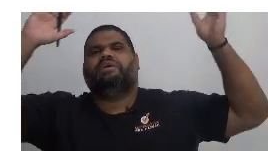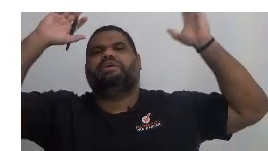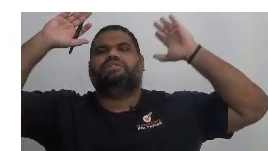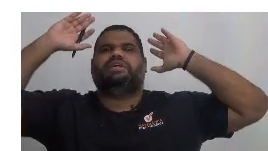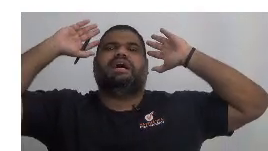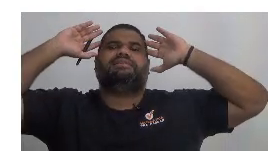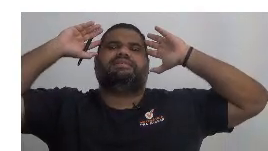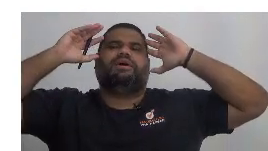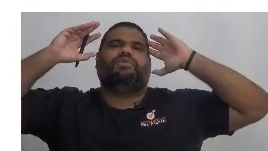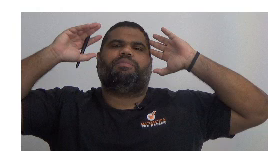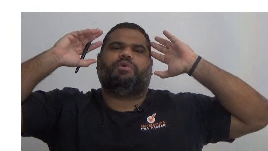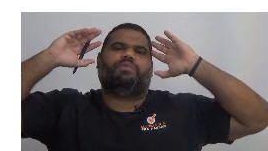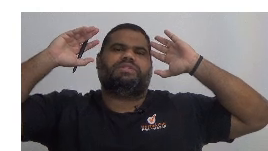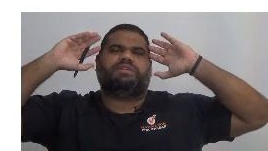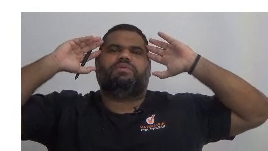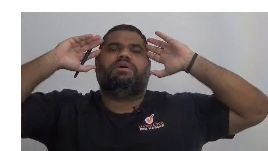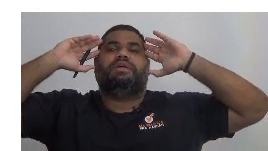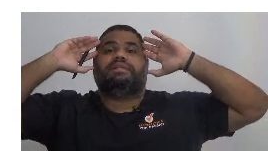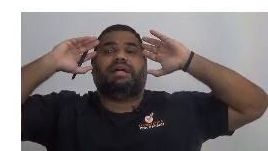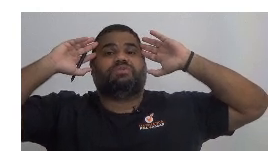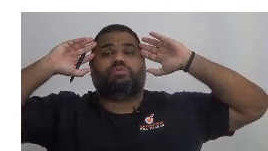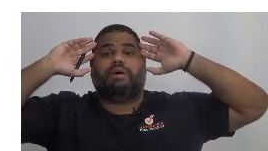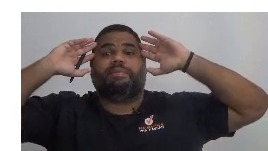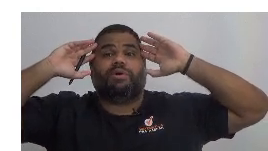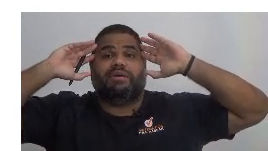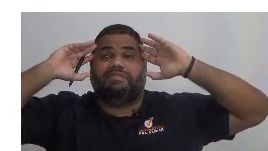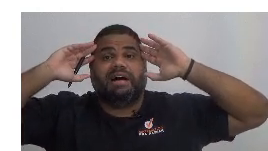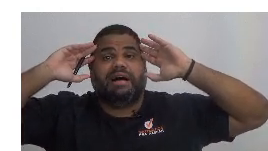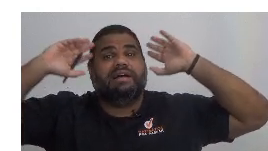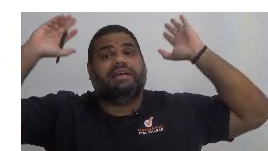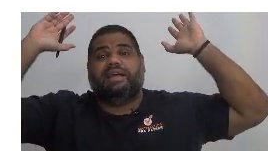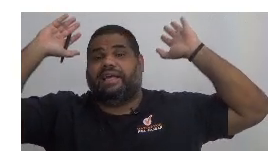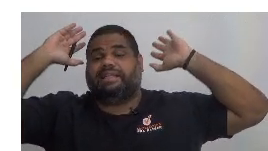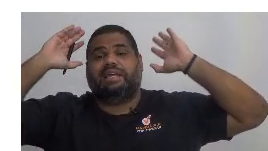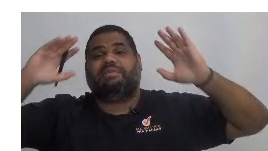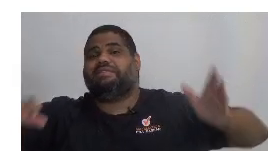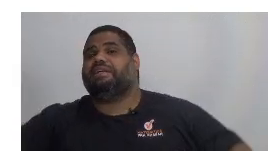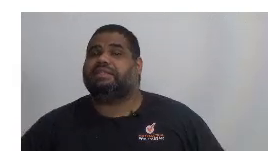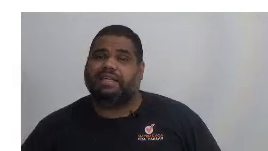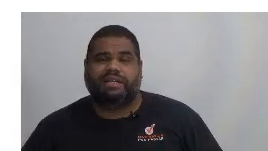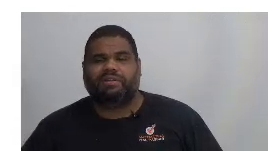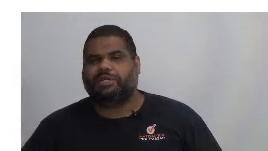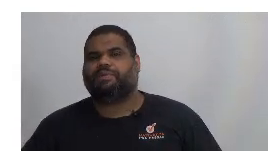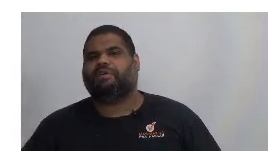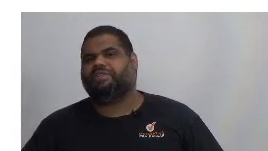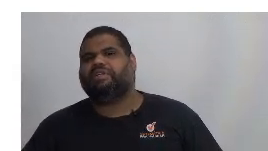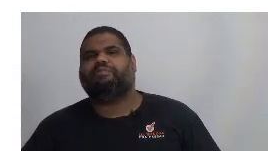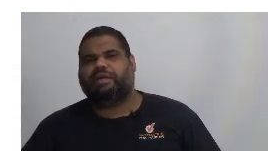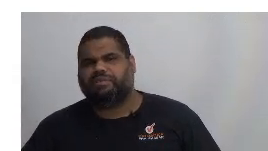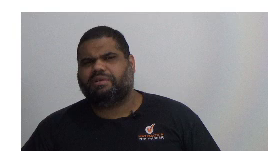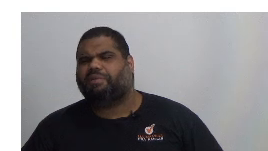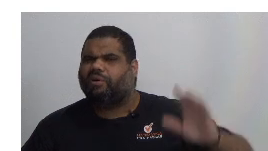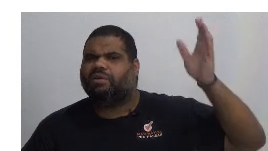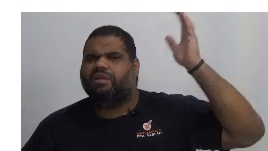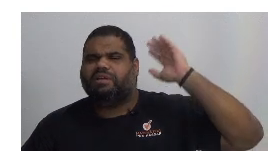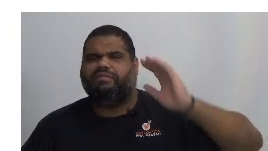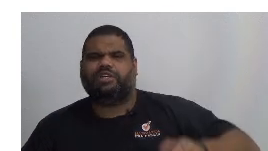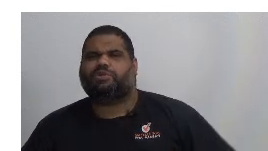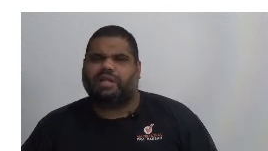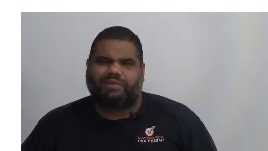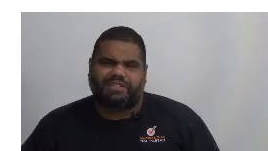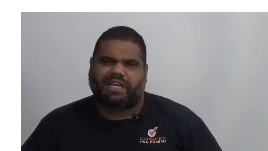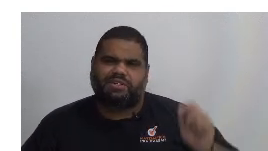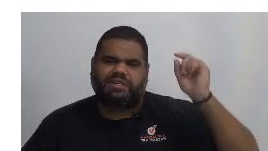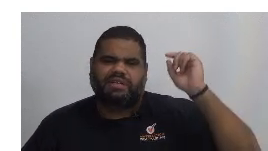questão de razão e proporção na sua prova. É tema certeiro nas provas da PM São Paulo.